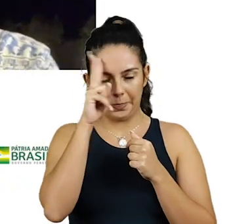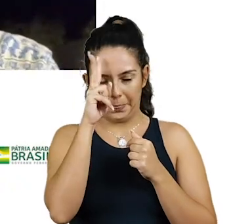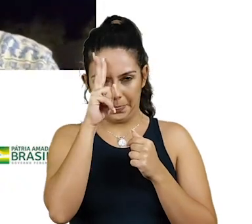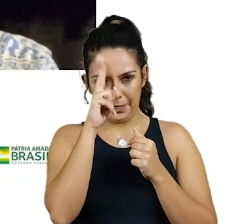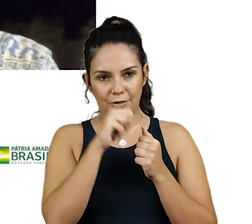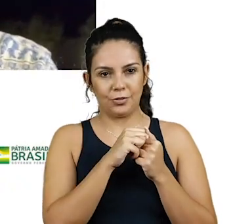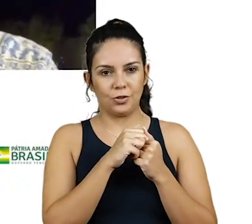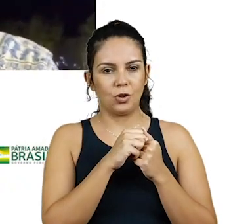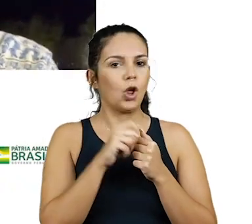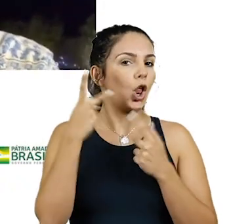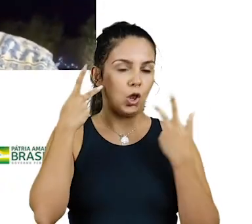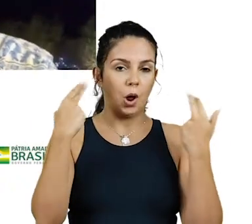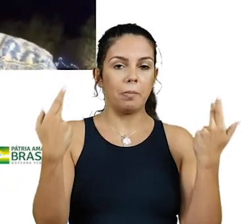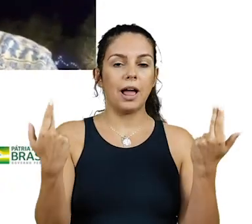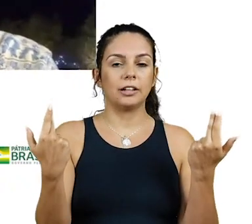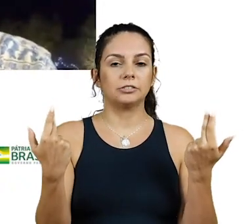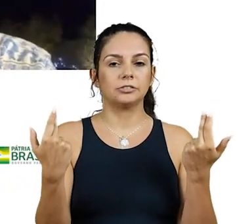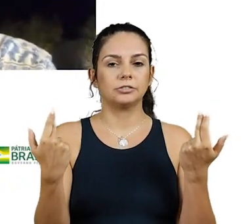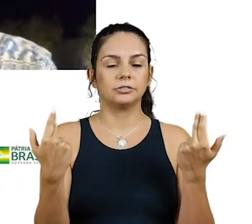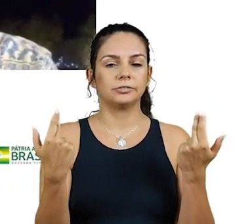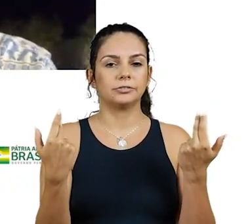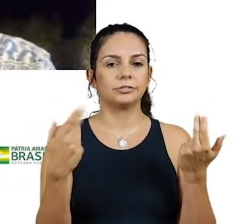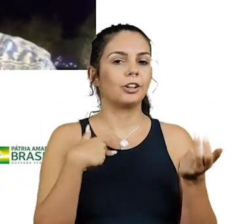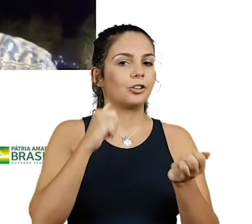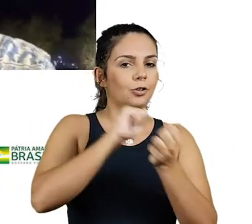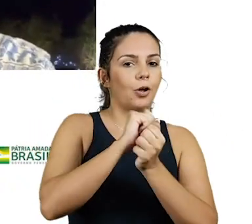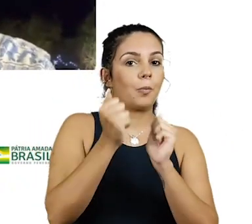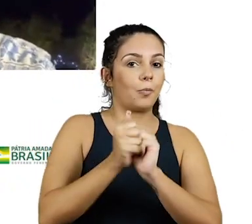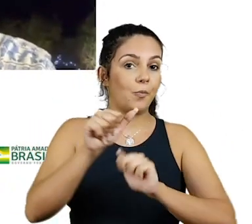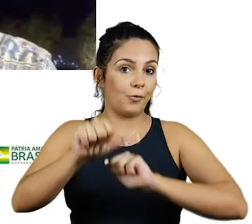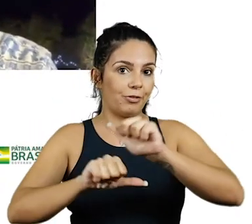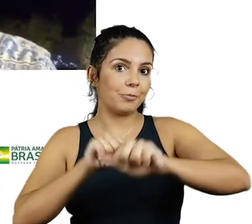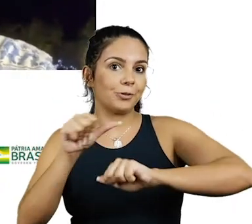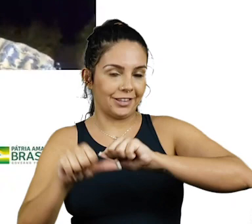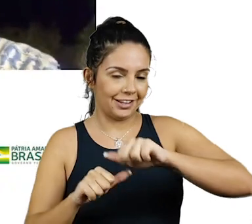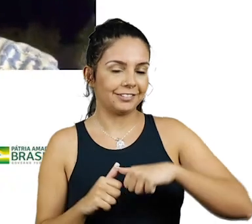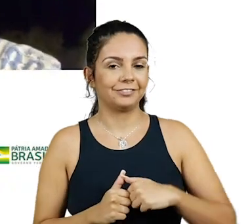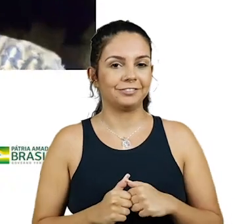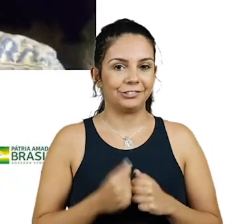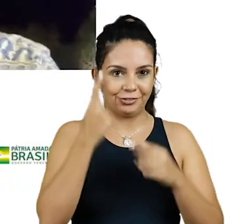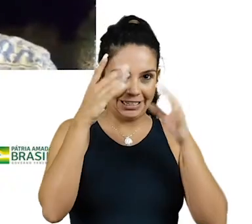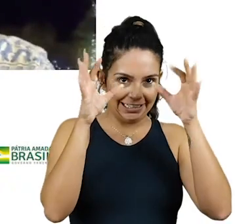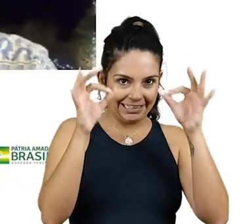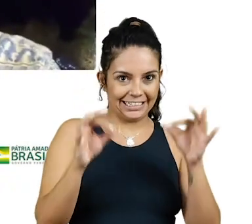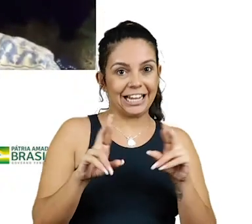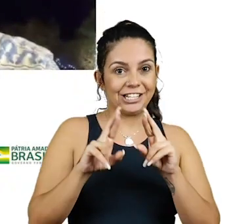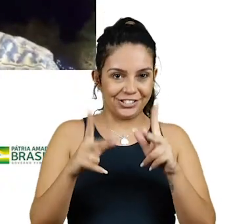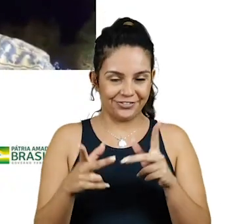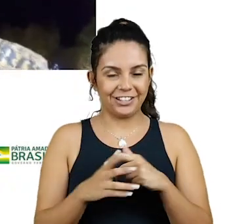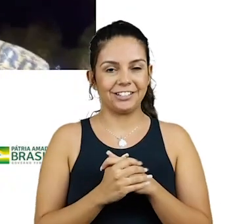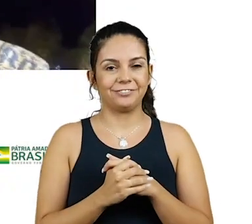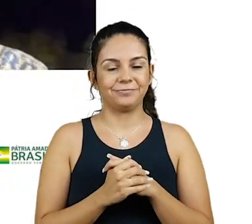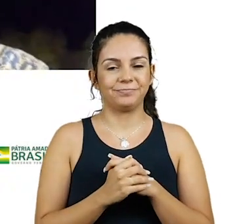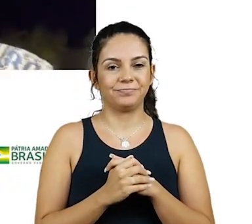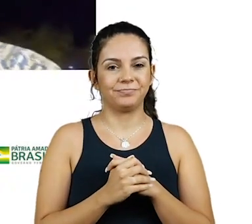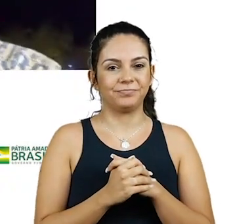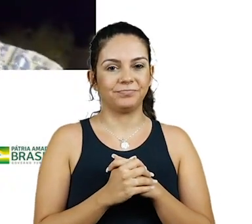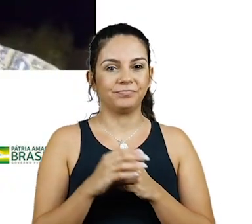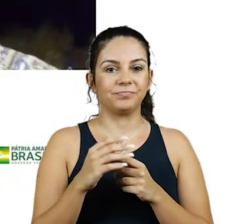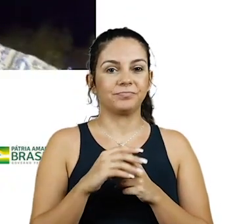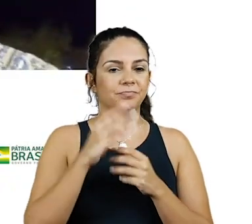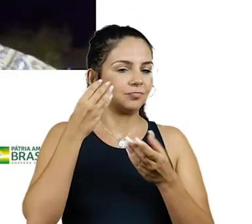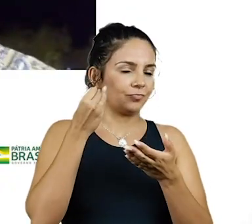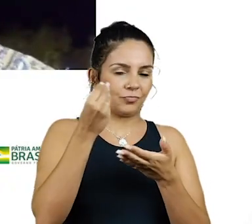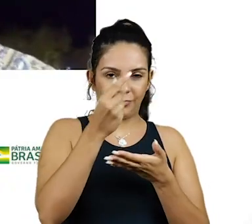histórias comuns, eu falei, e se a gente colocasse um detalhe surreal nessa história? Então, eu parti